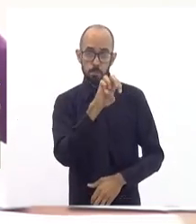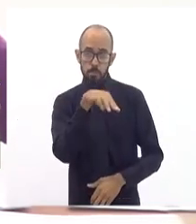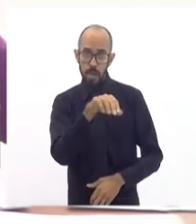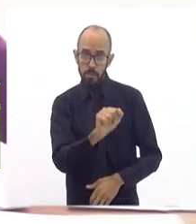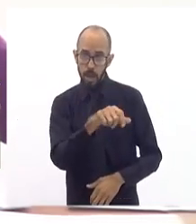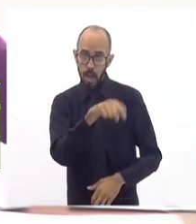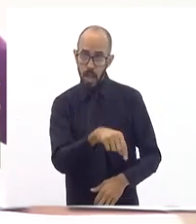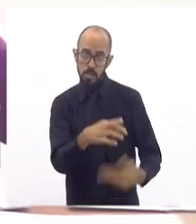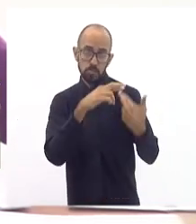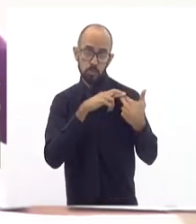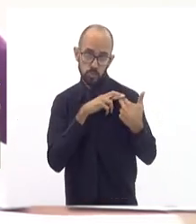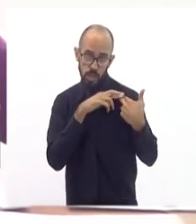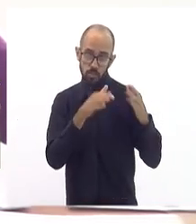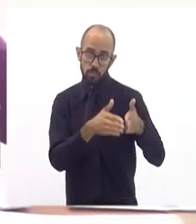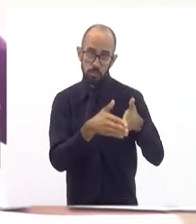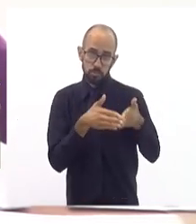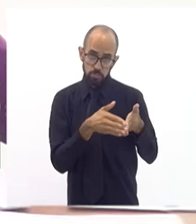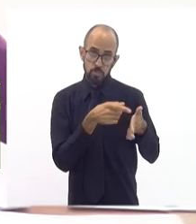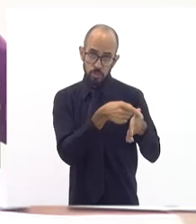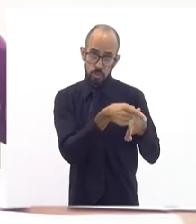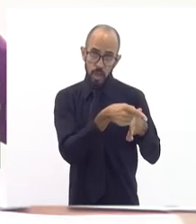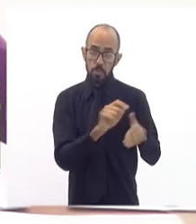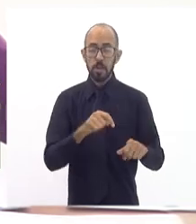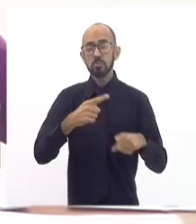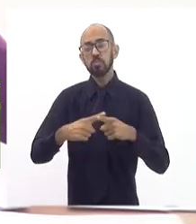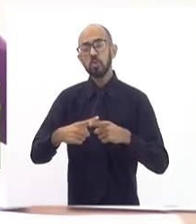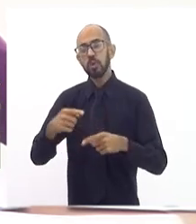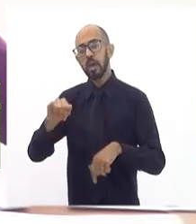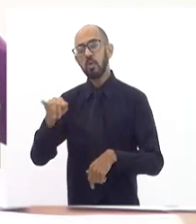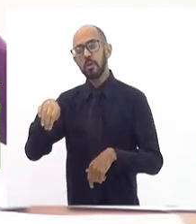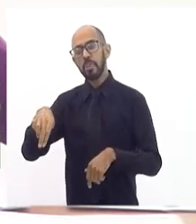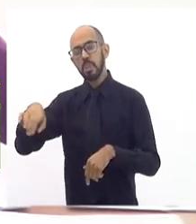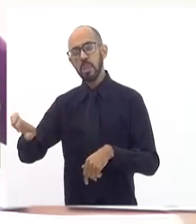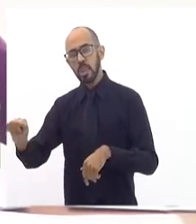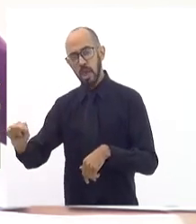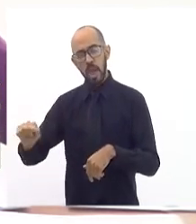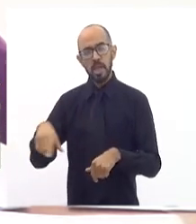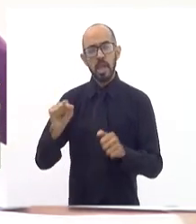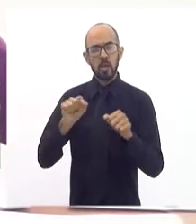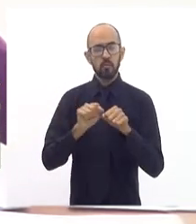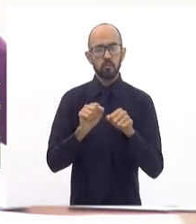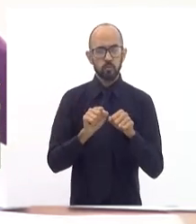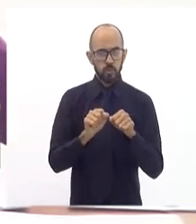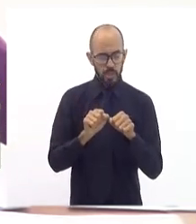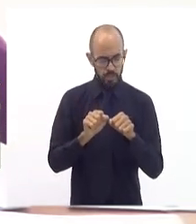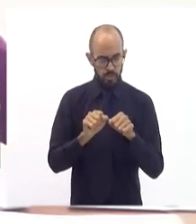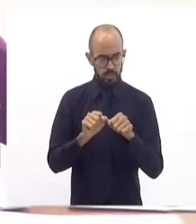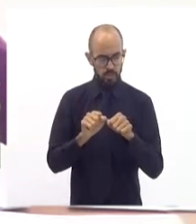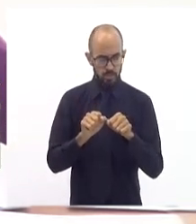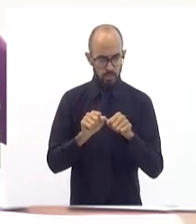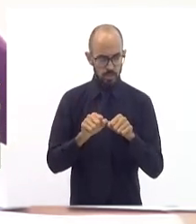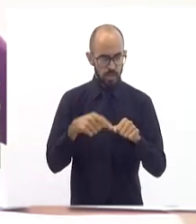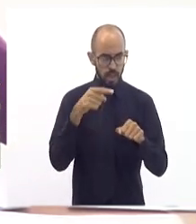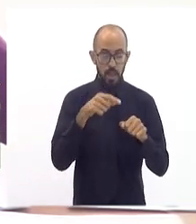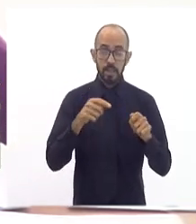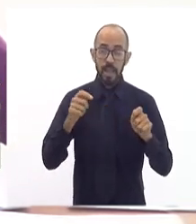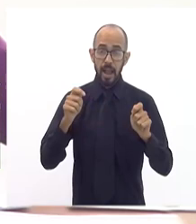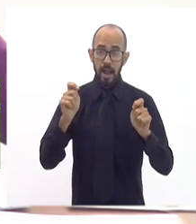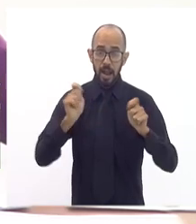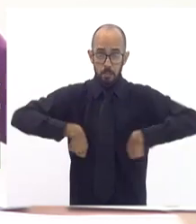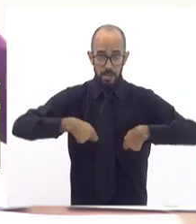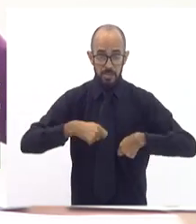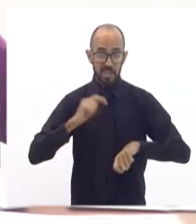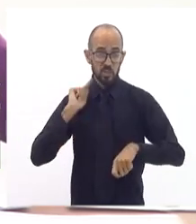Mas no processo e delegado a ideia em Vinte e Dois de Fevereiro mesmo sendo classificado pela ideia como já alto potencial